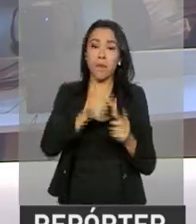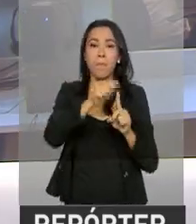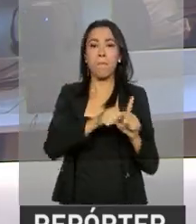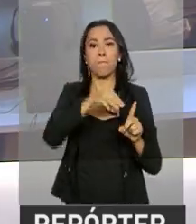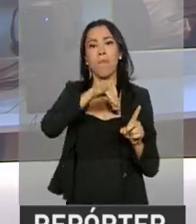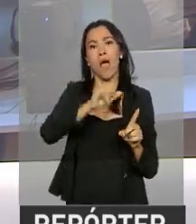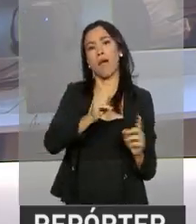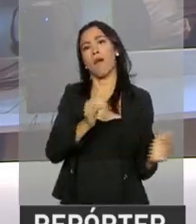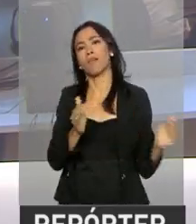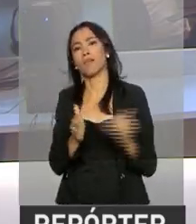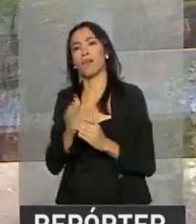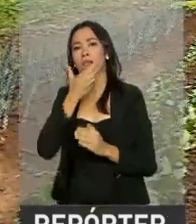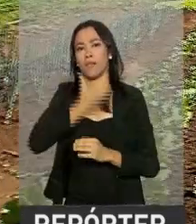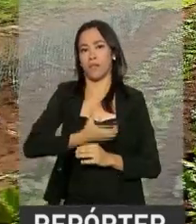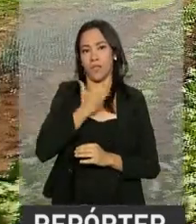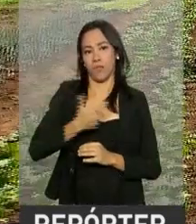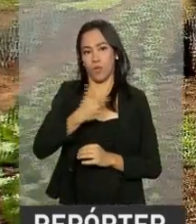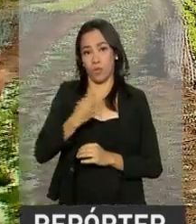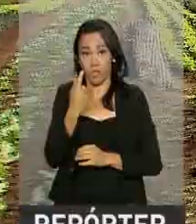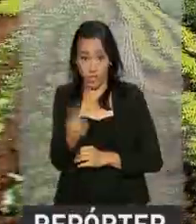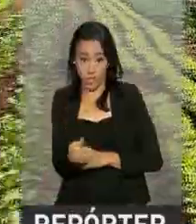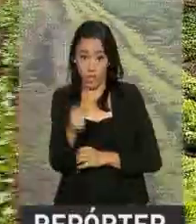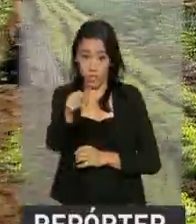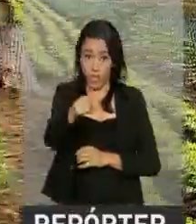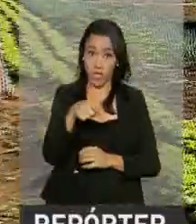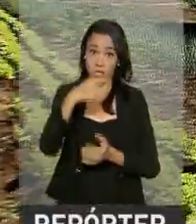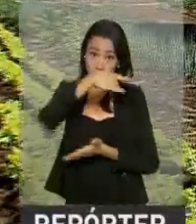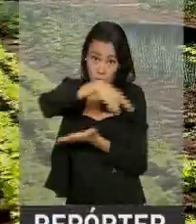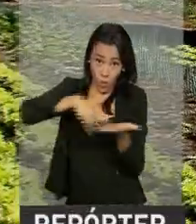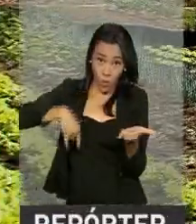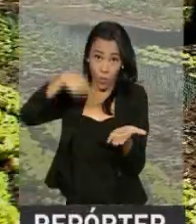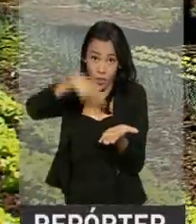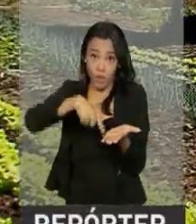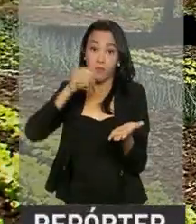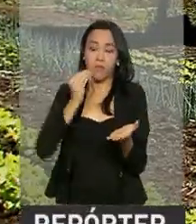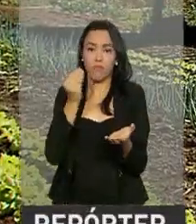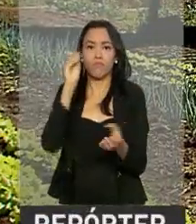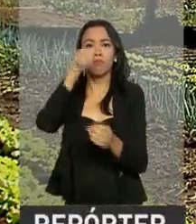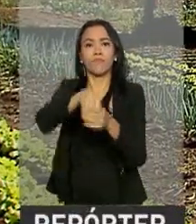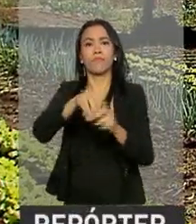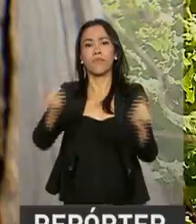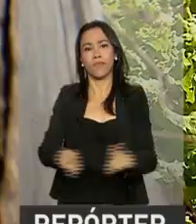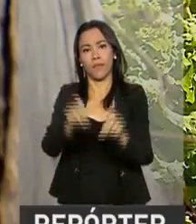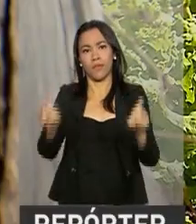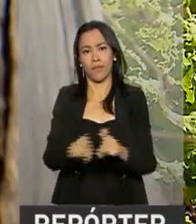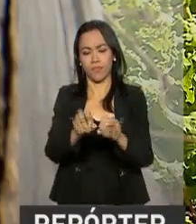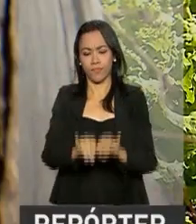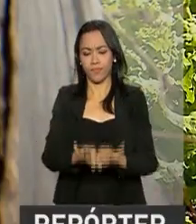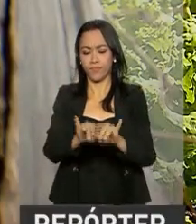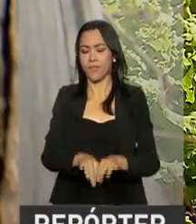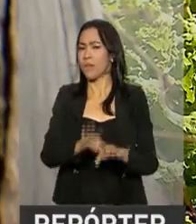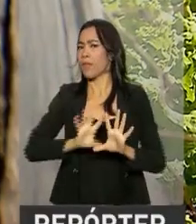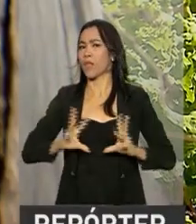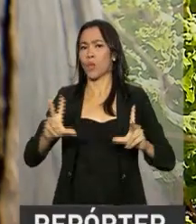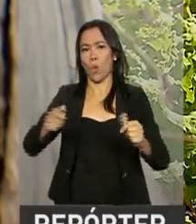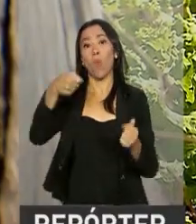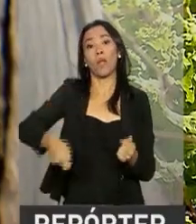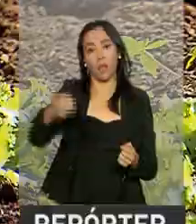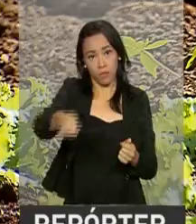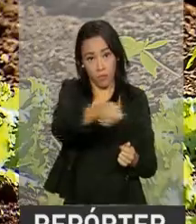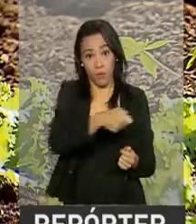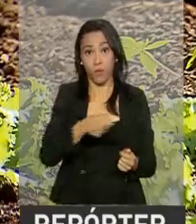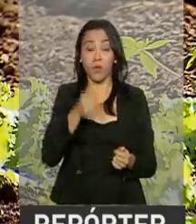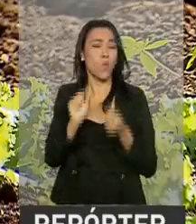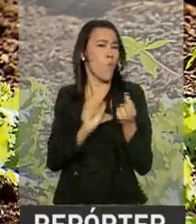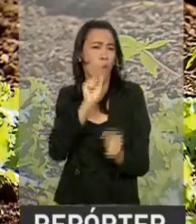de 2017 o cadastro Rural ambiental é um registro eletrônico obrigatório para todos os imóveis rurais ele é usado